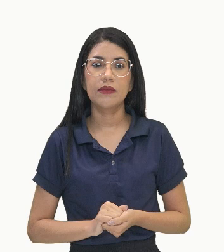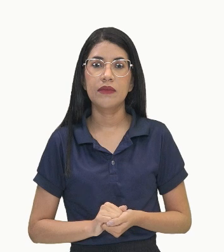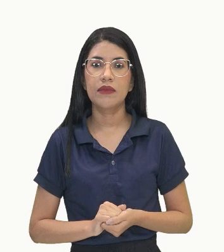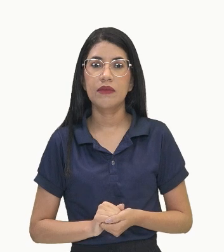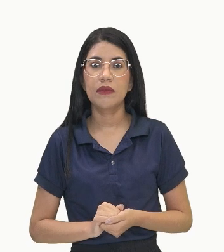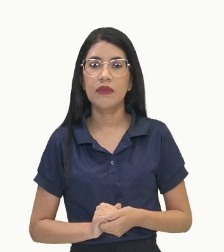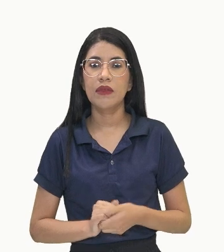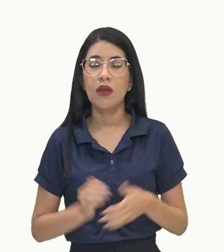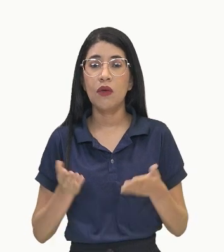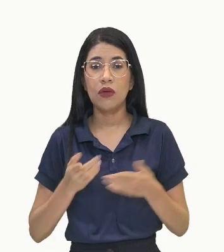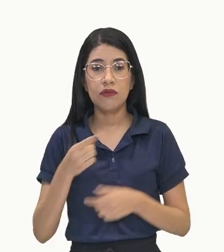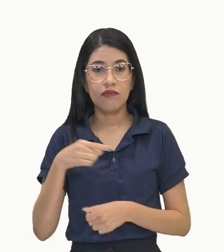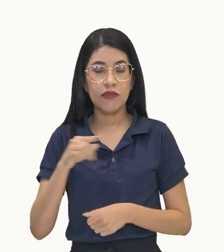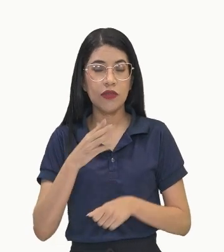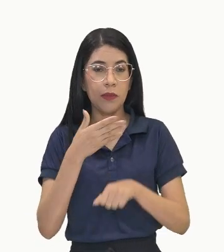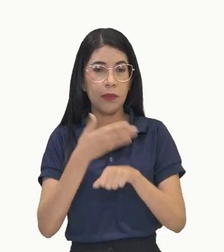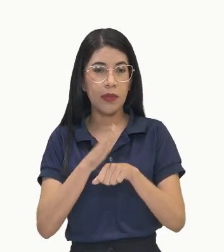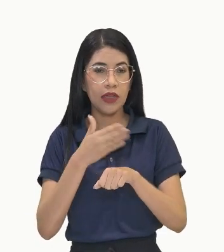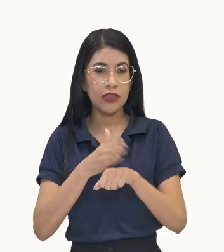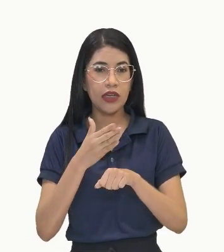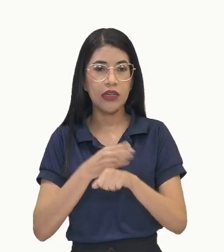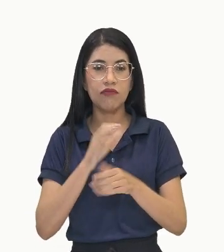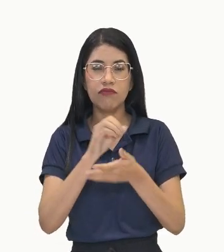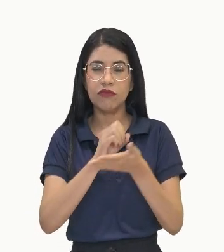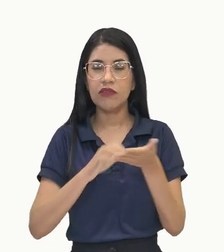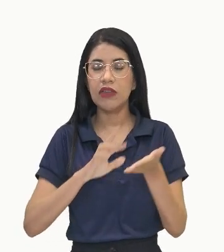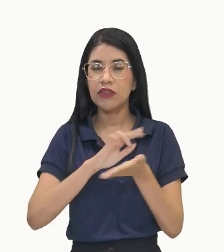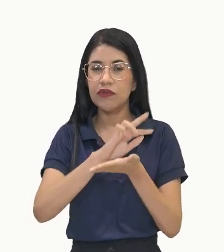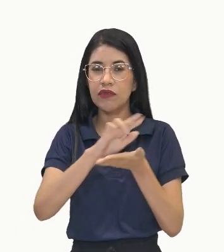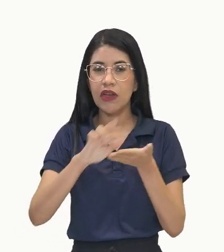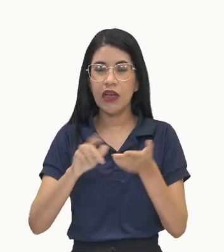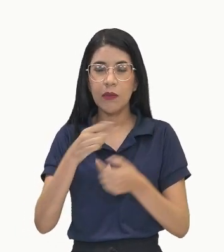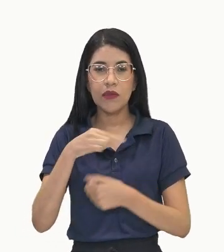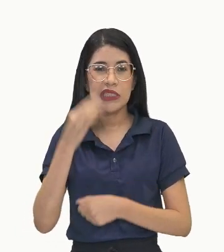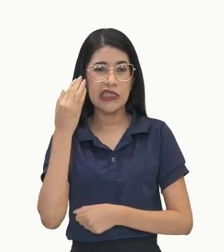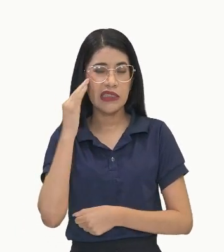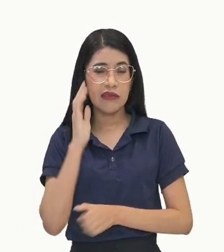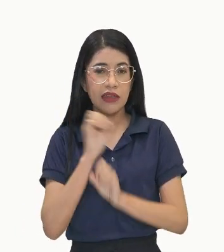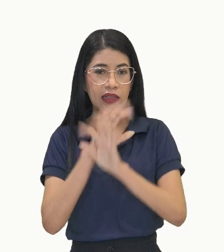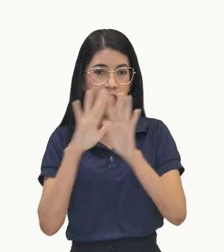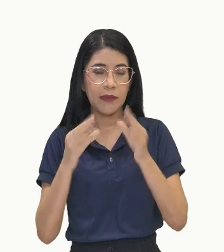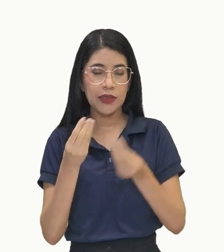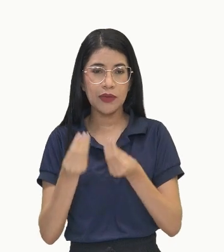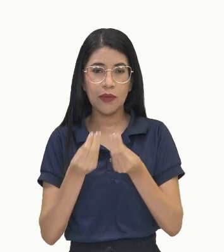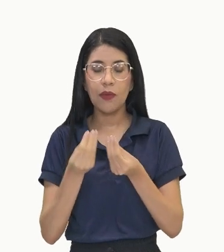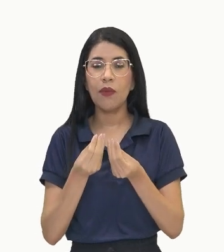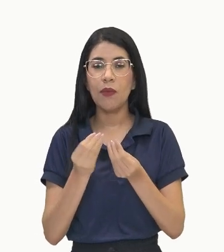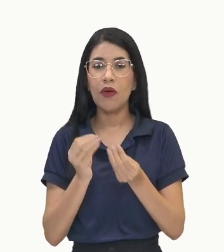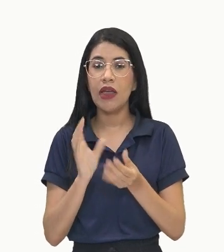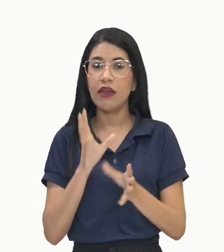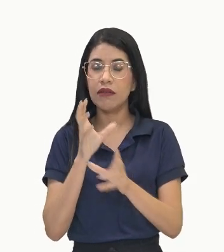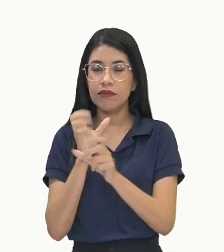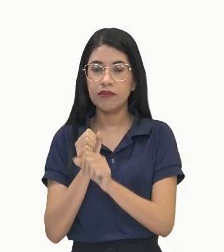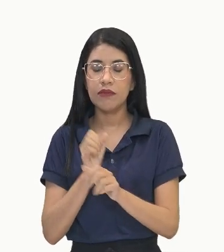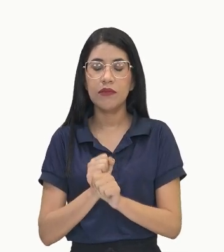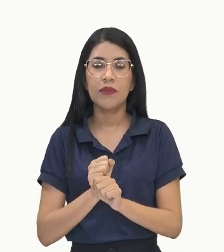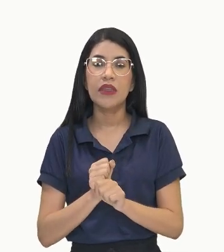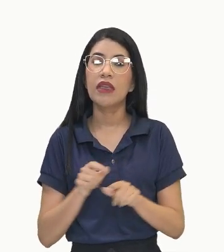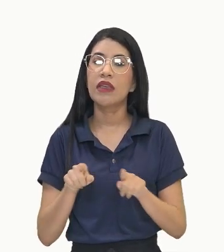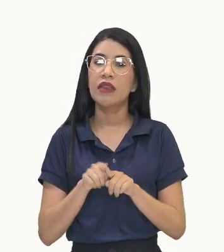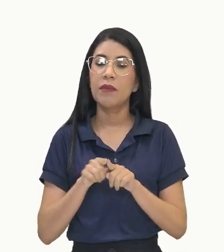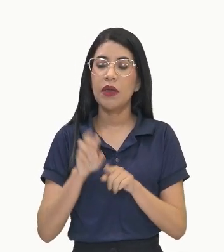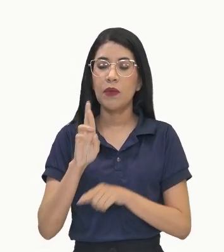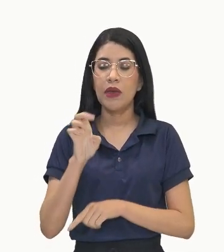está praticando várias e várias vezes para que você entenda o rendimento. Porque da mesma forma, o